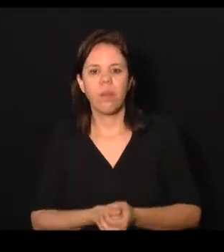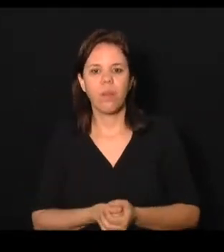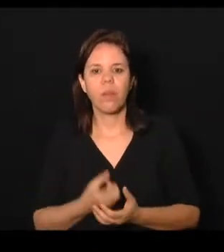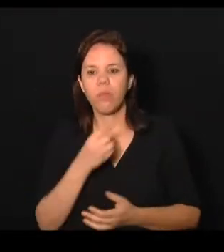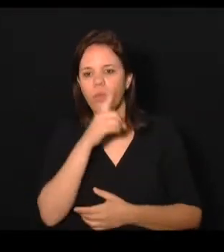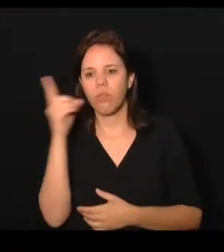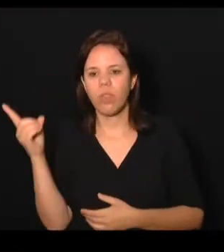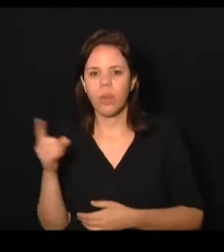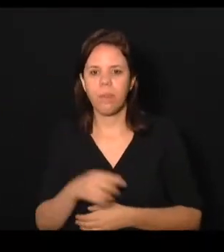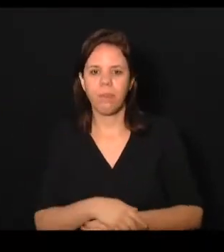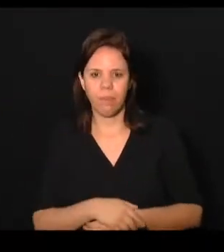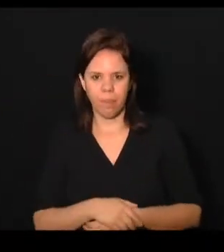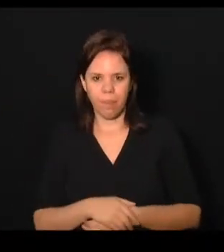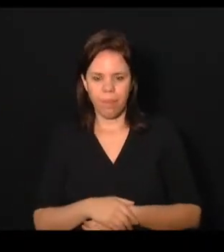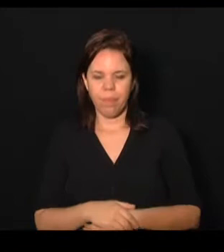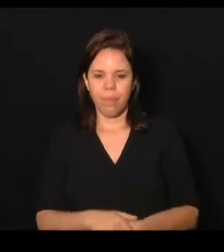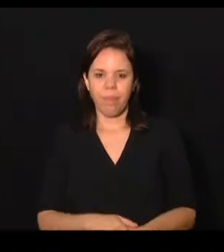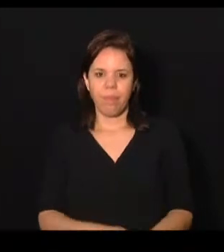bom dia.